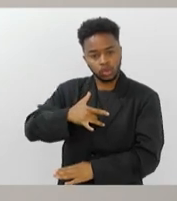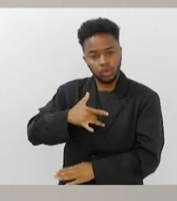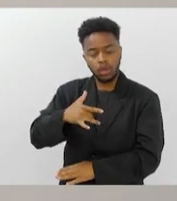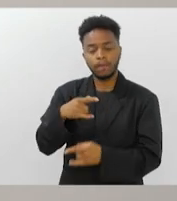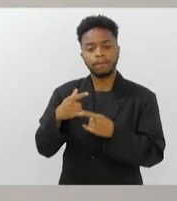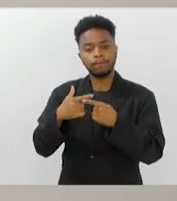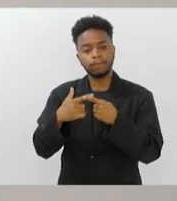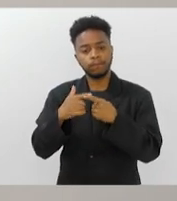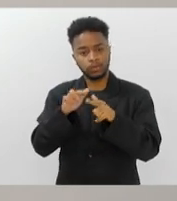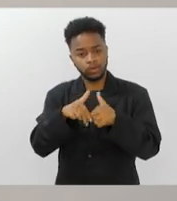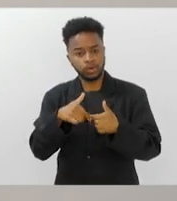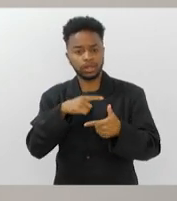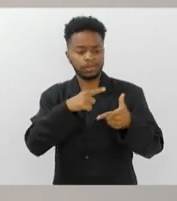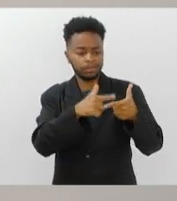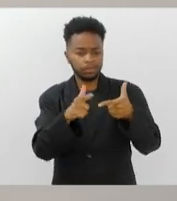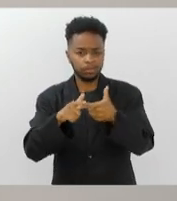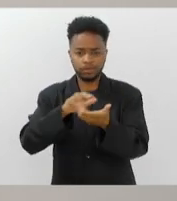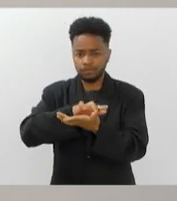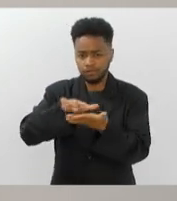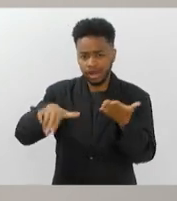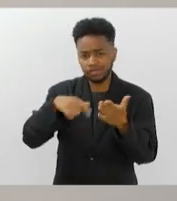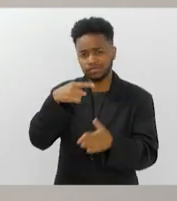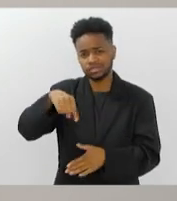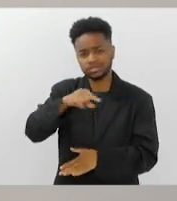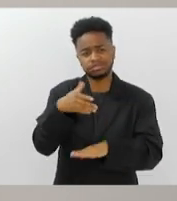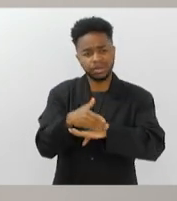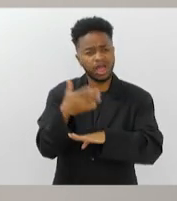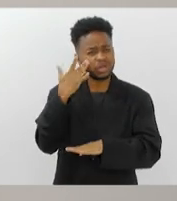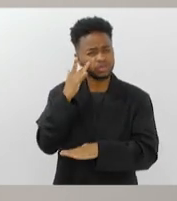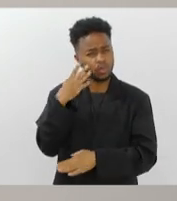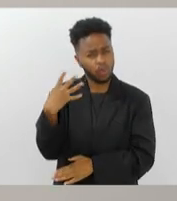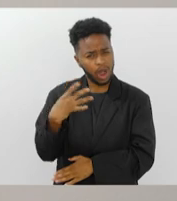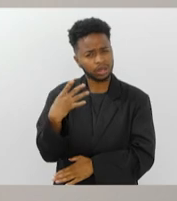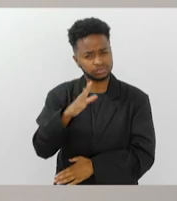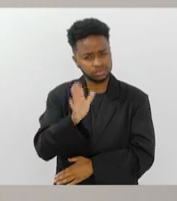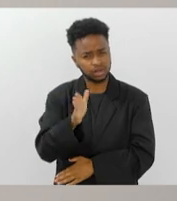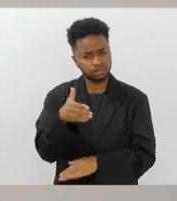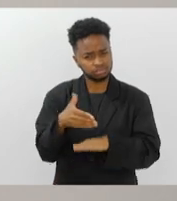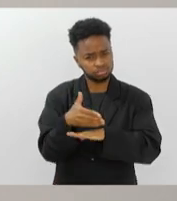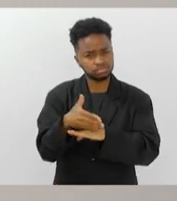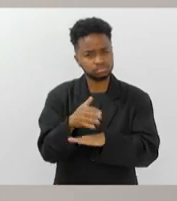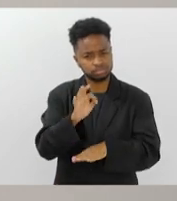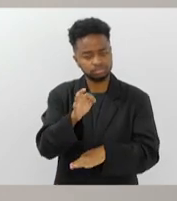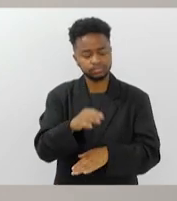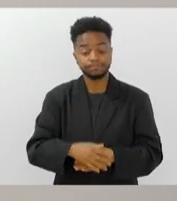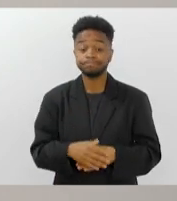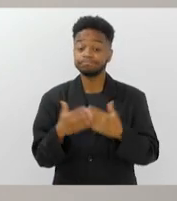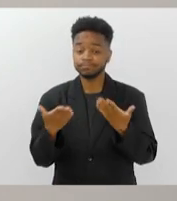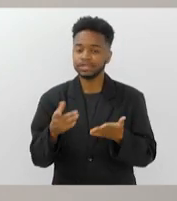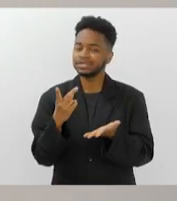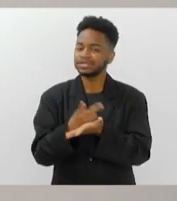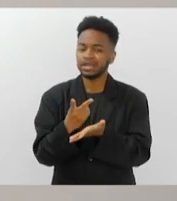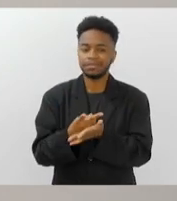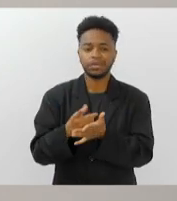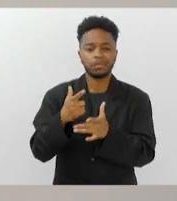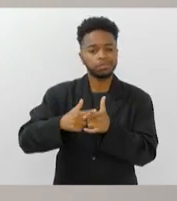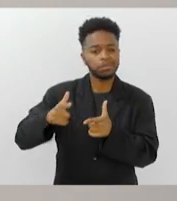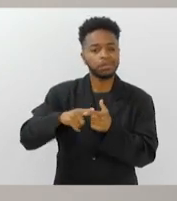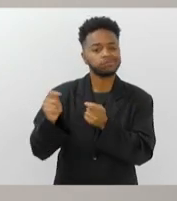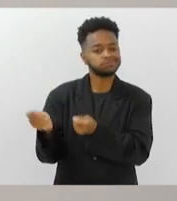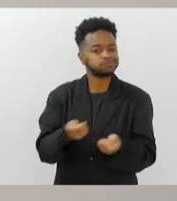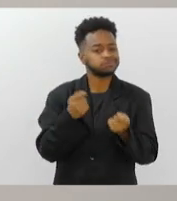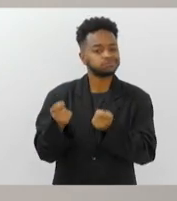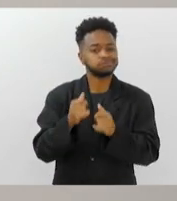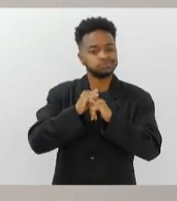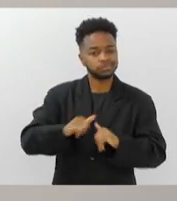vocês aqui participam Não é a primeira audiência acho que já já é a quarta audiência que eu participo e esses problemas são sempre relatados a